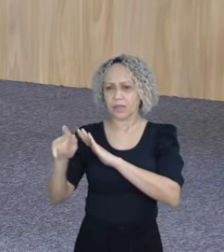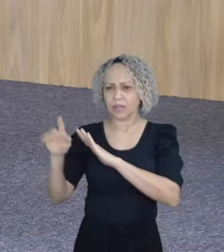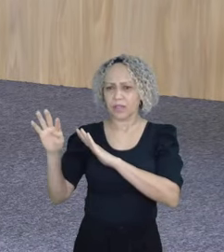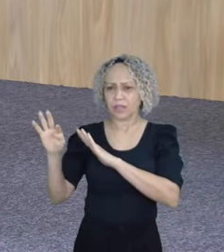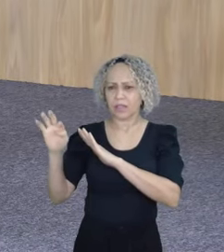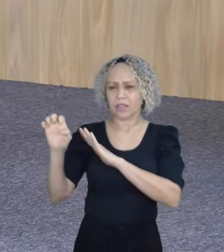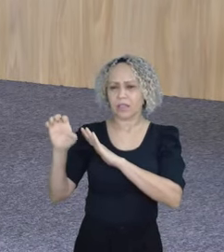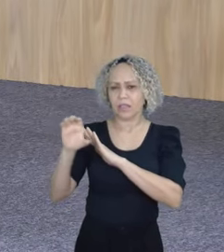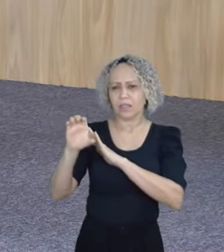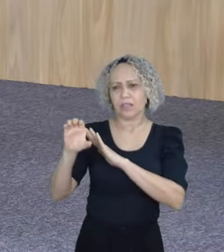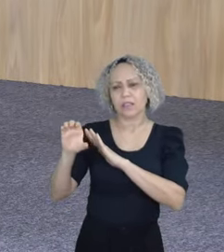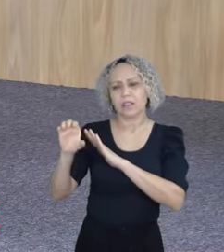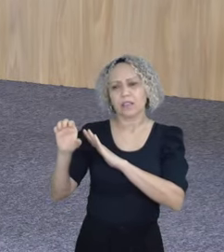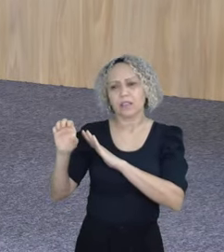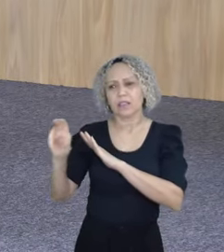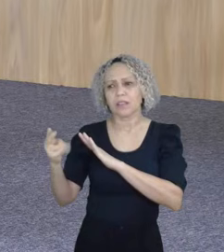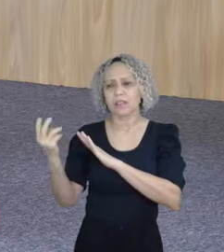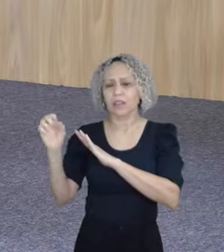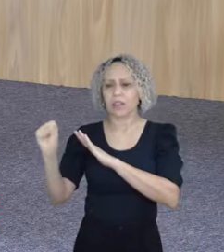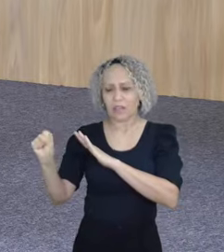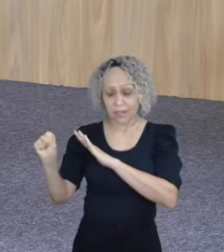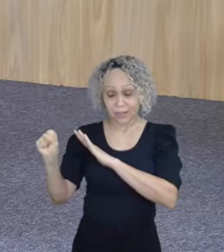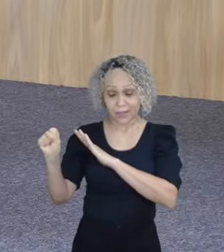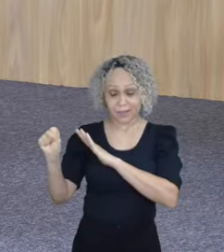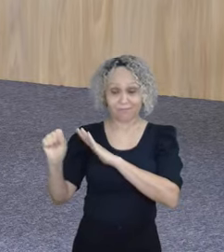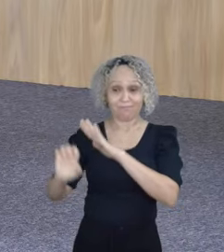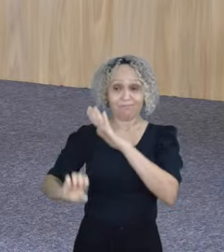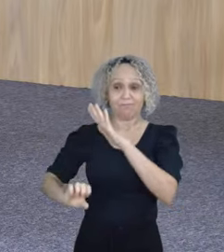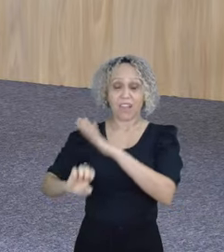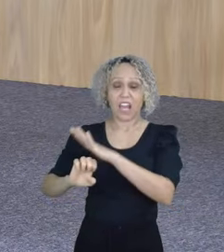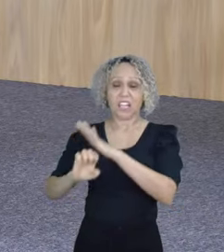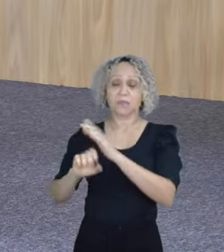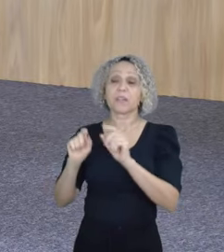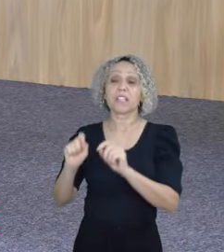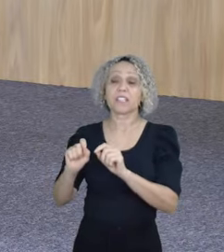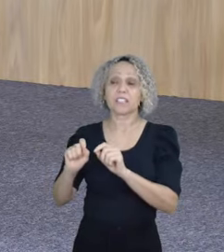momento de constantes ataques aí ao judiciário brasileiro, à nossa democracia.